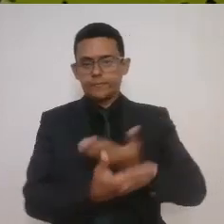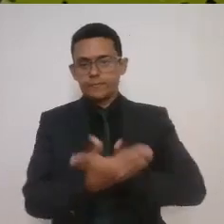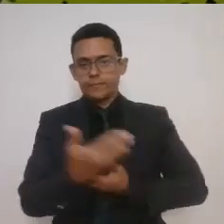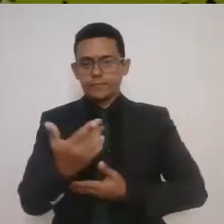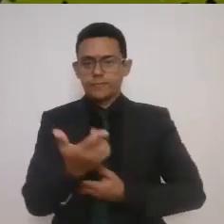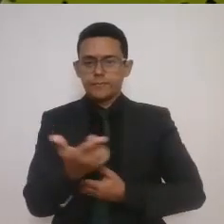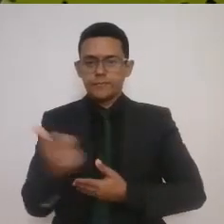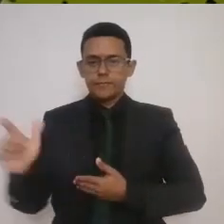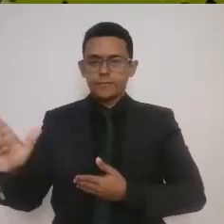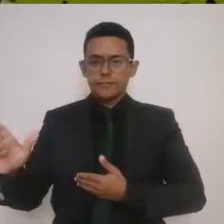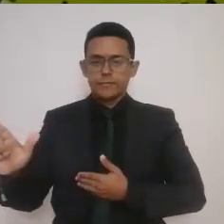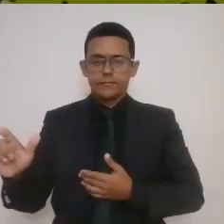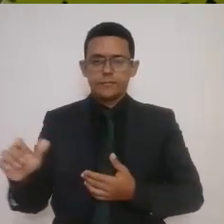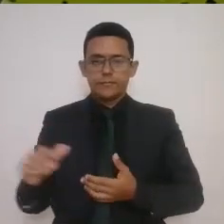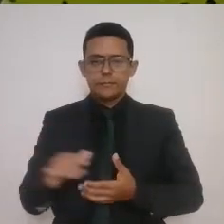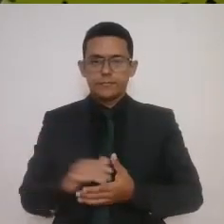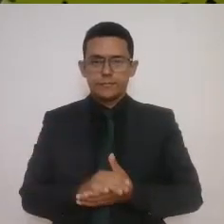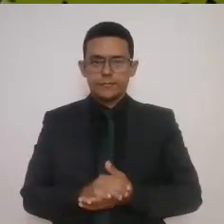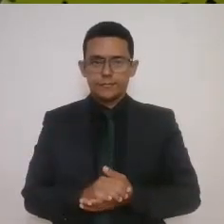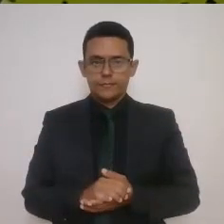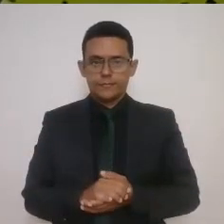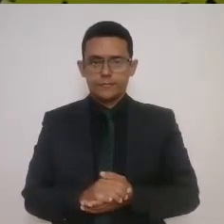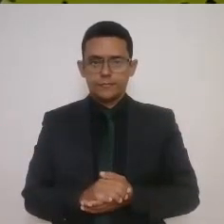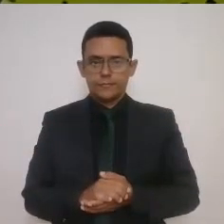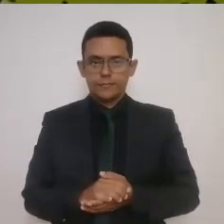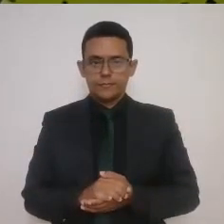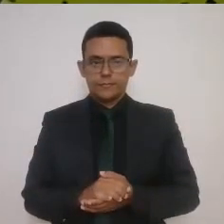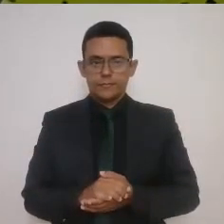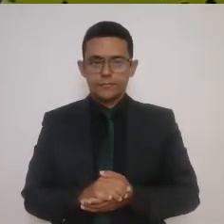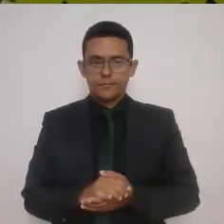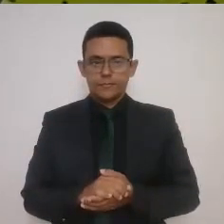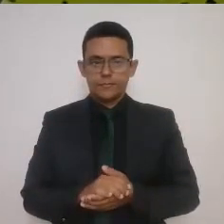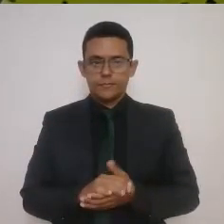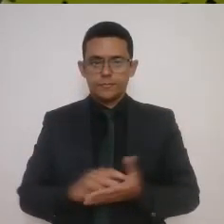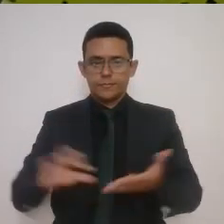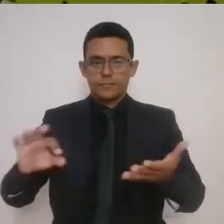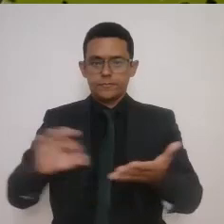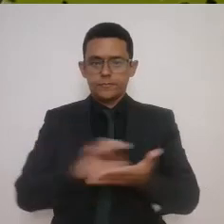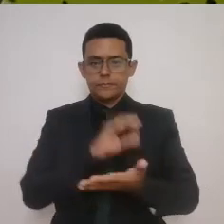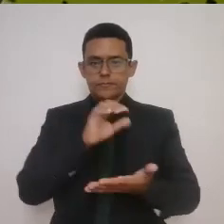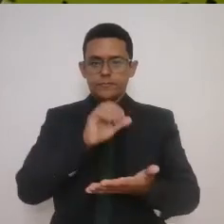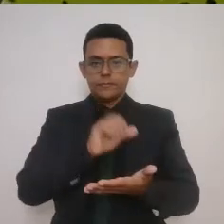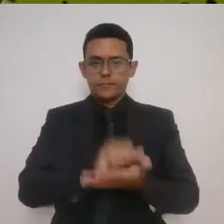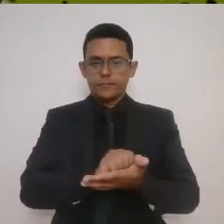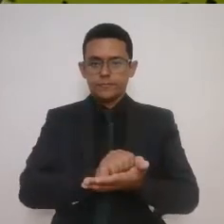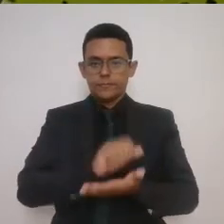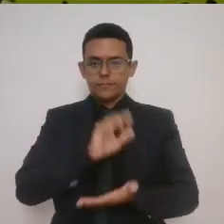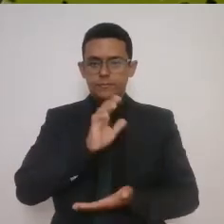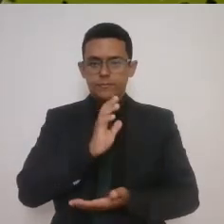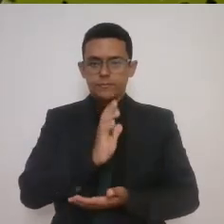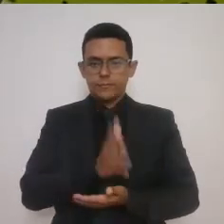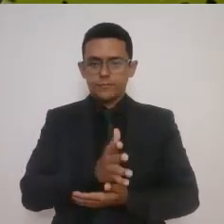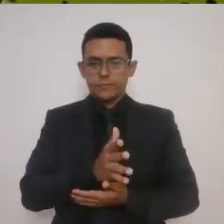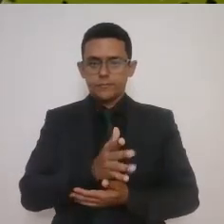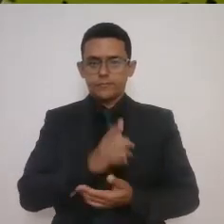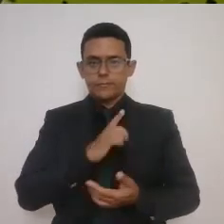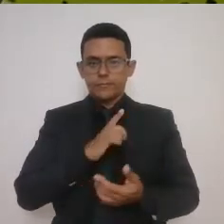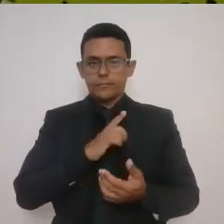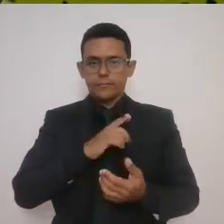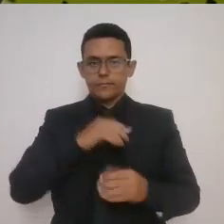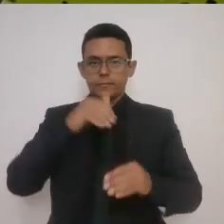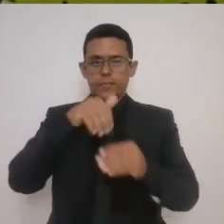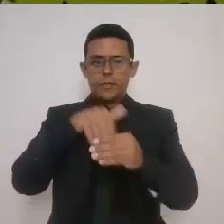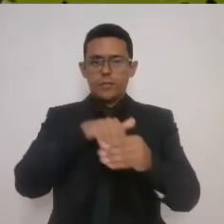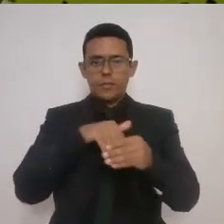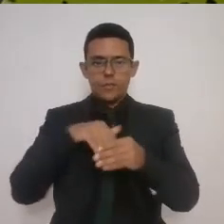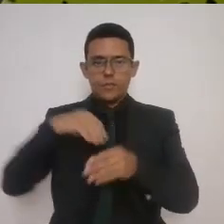a sessão virtual, mas já registrando aqui que tem 9 votos já acompanhando a posição